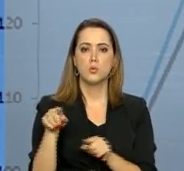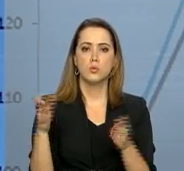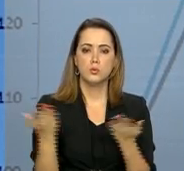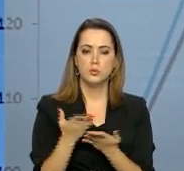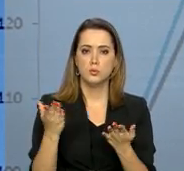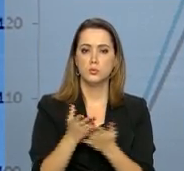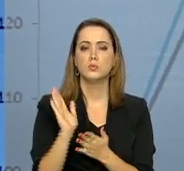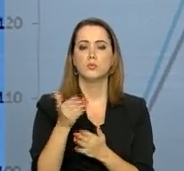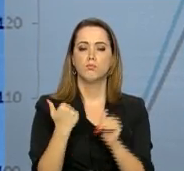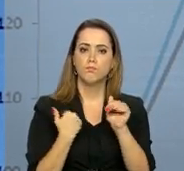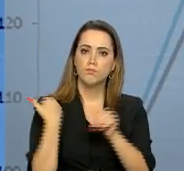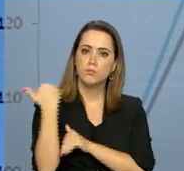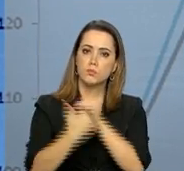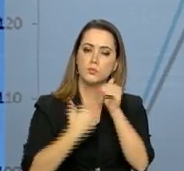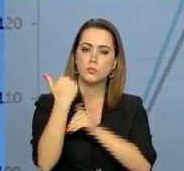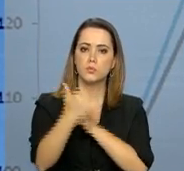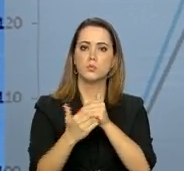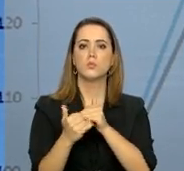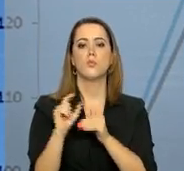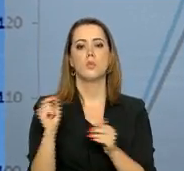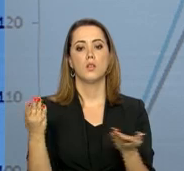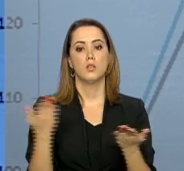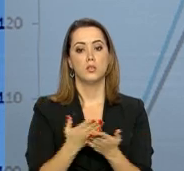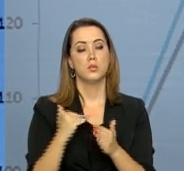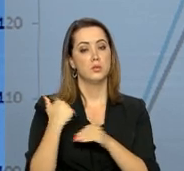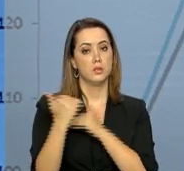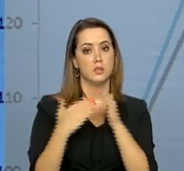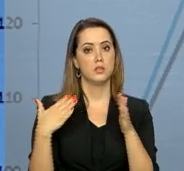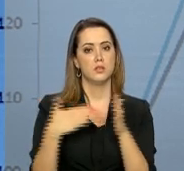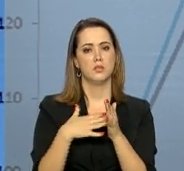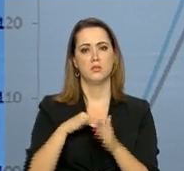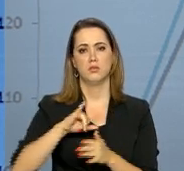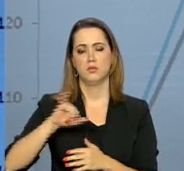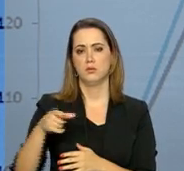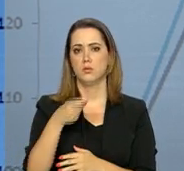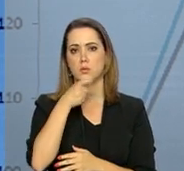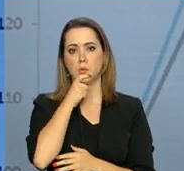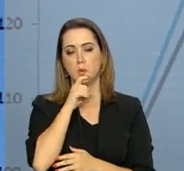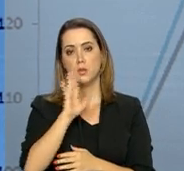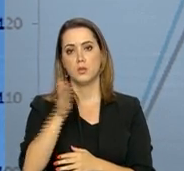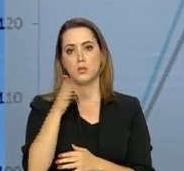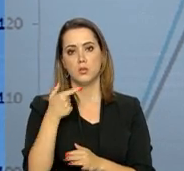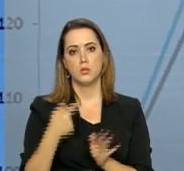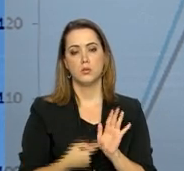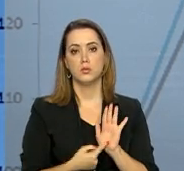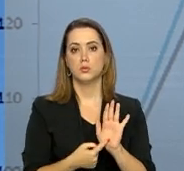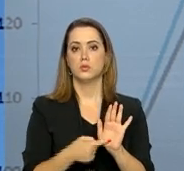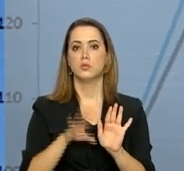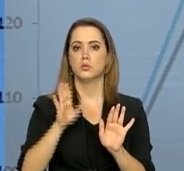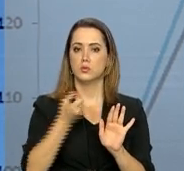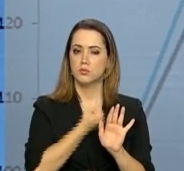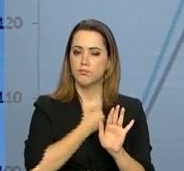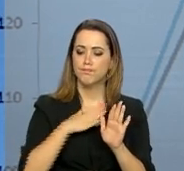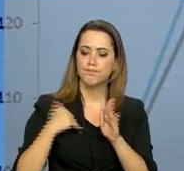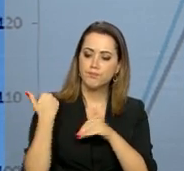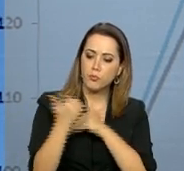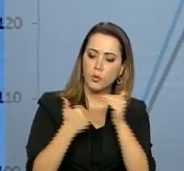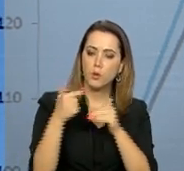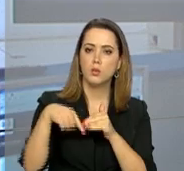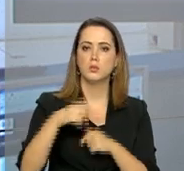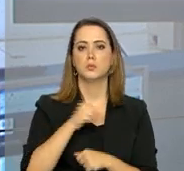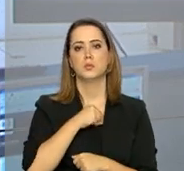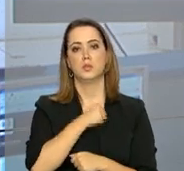está num ritmo crescente. Cresceu até julho e já temos indicações de crescimento também em